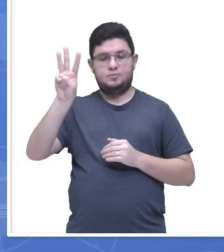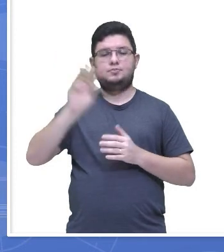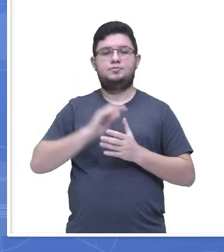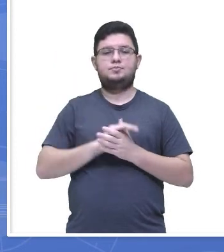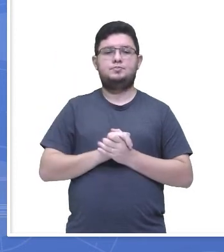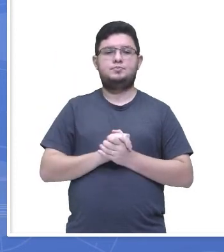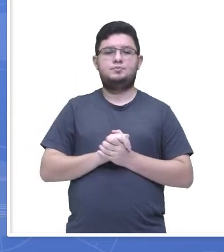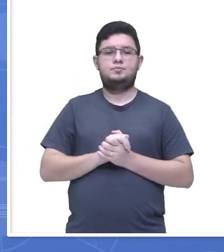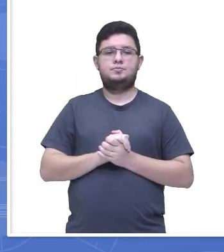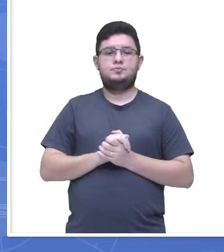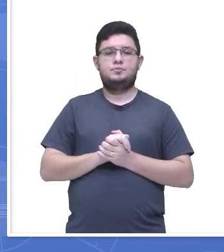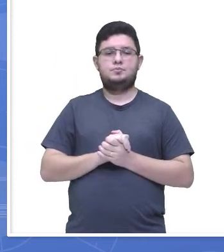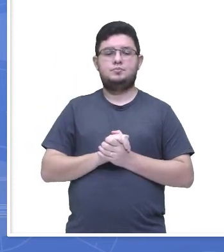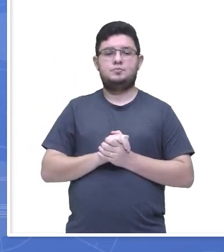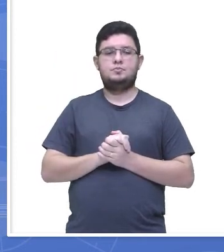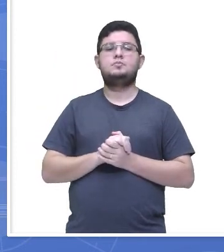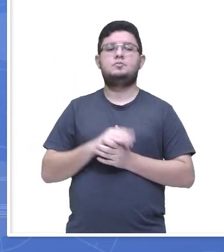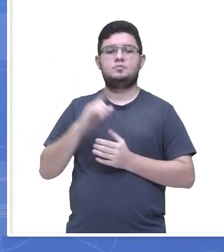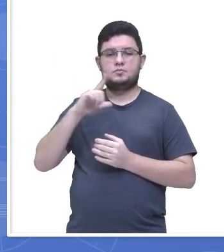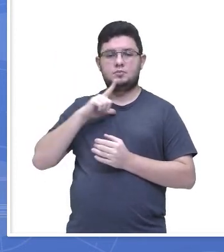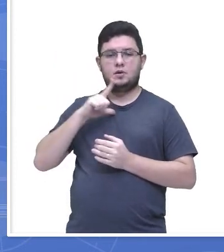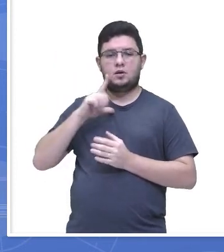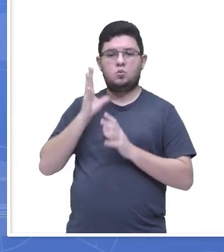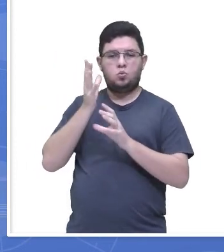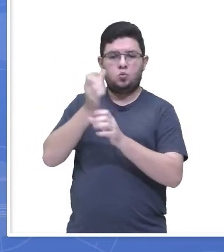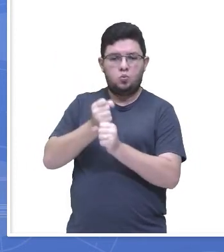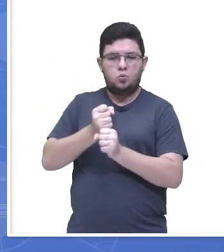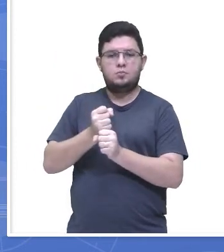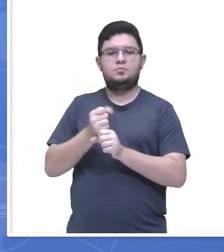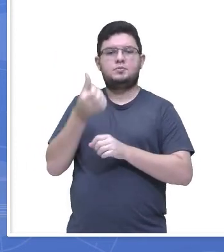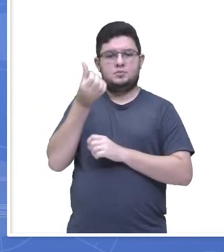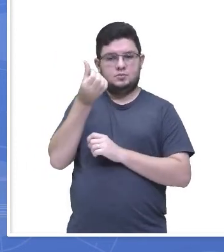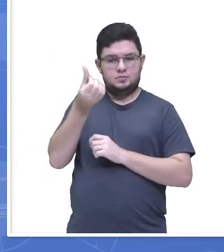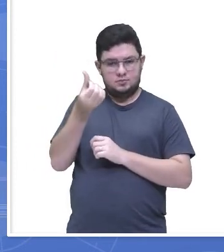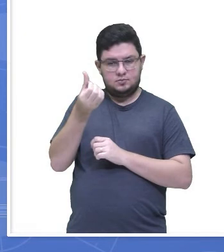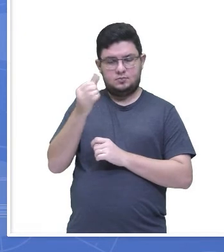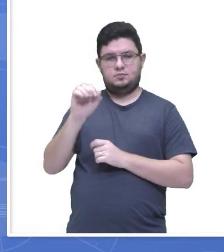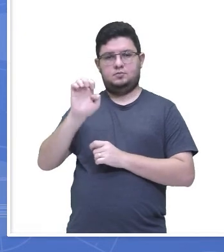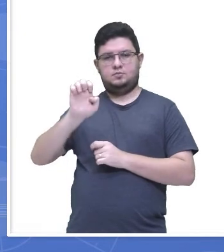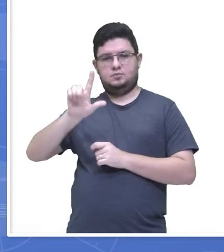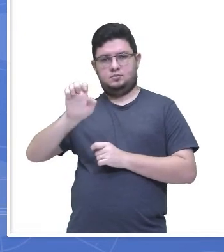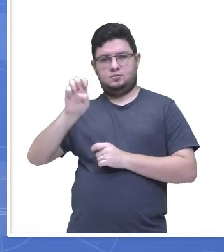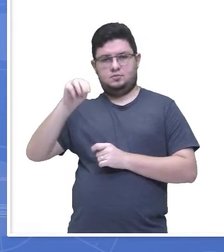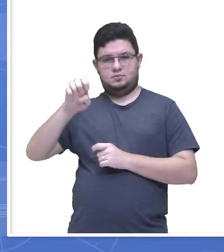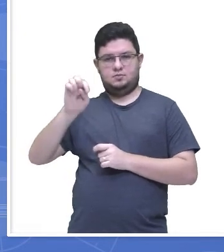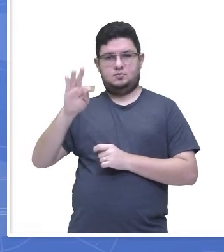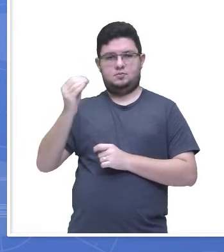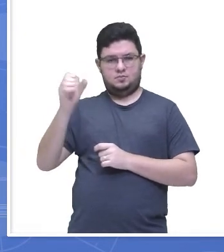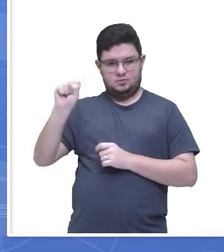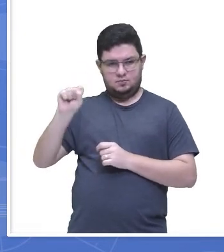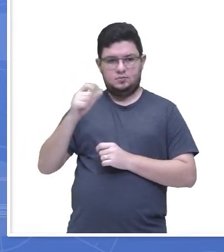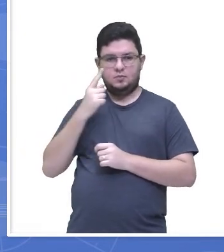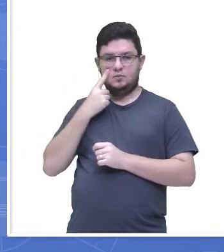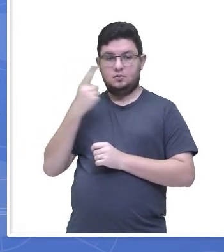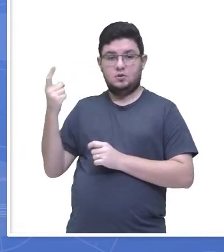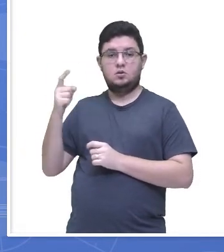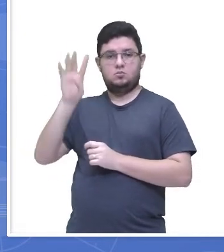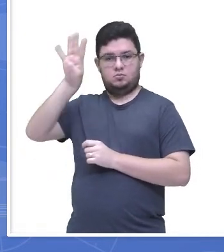1, 1Q. 5 vezes 600, 5 vezes 600. 1 vezes Q é Q, 5